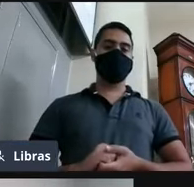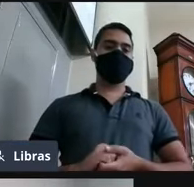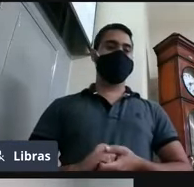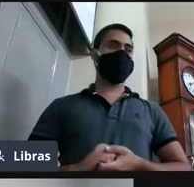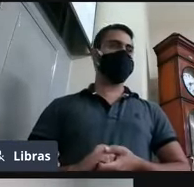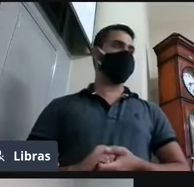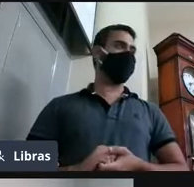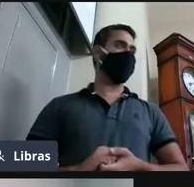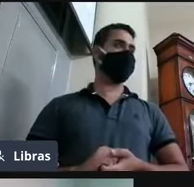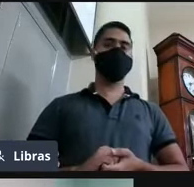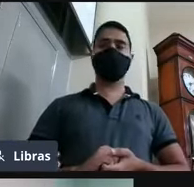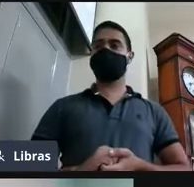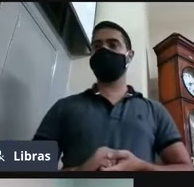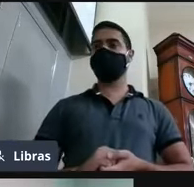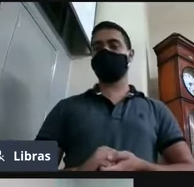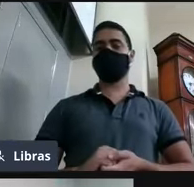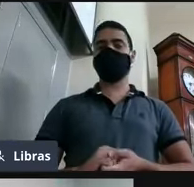por favor.